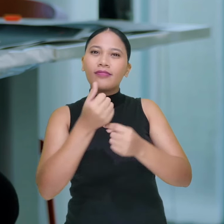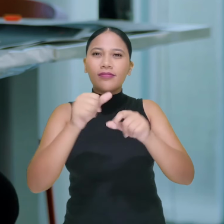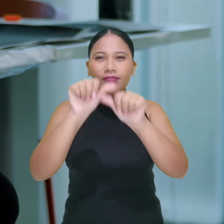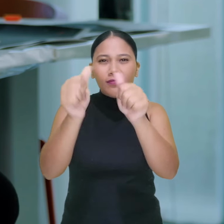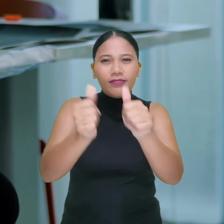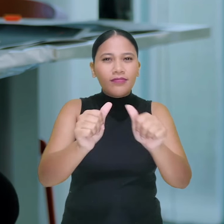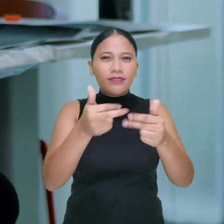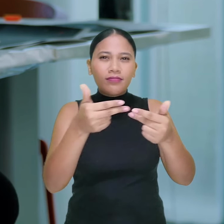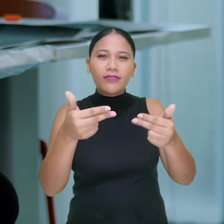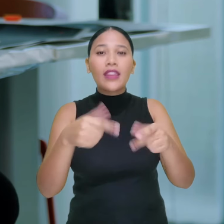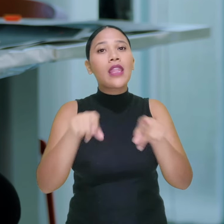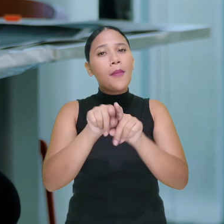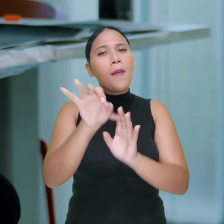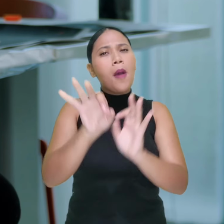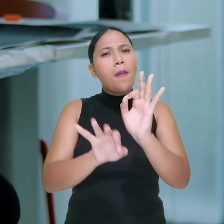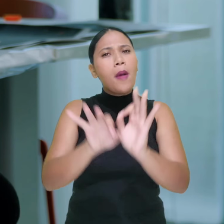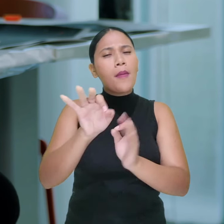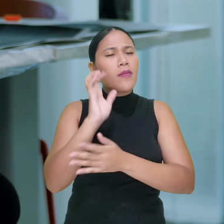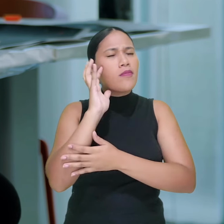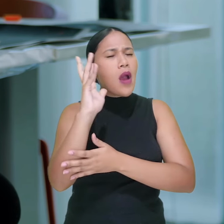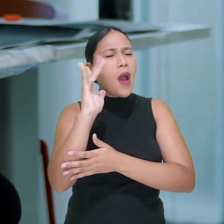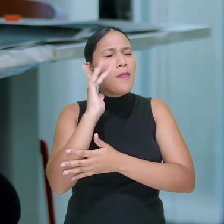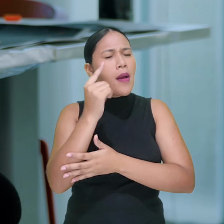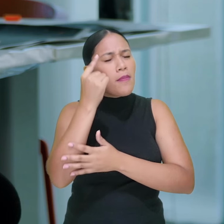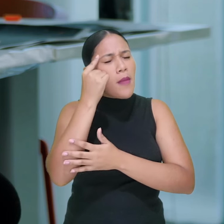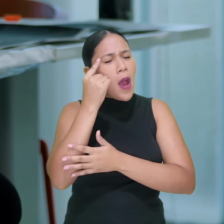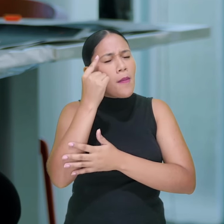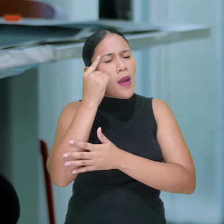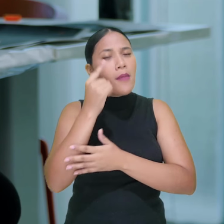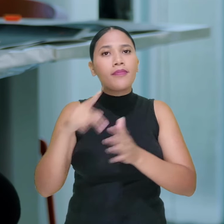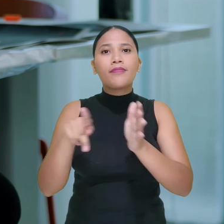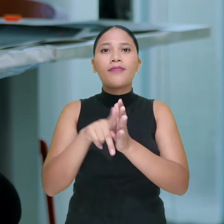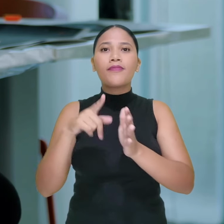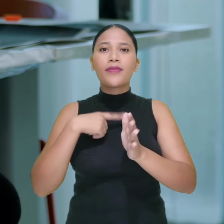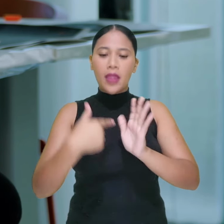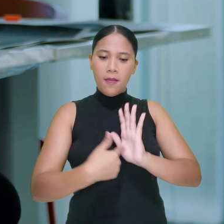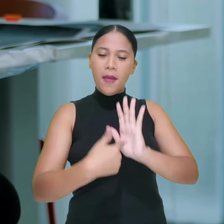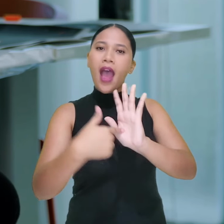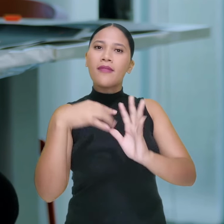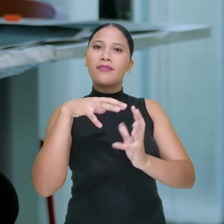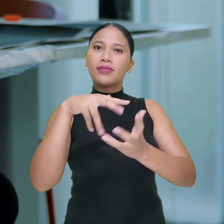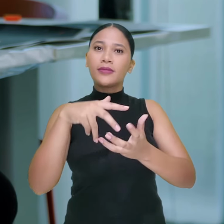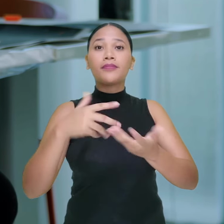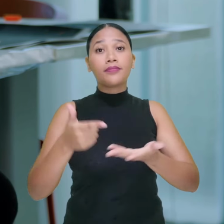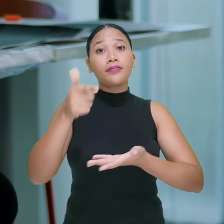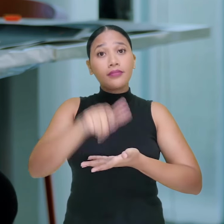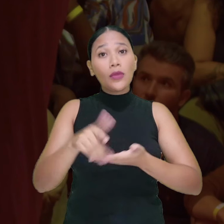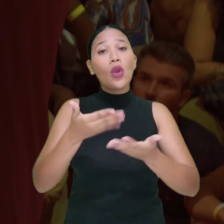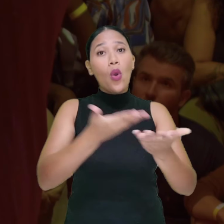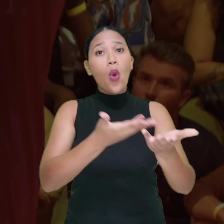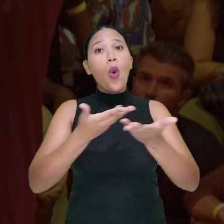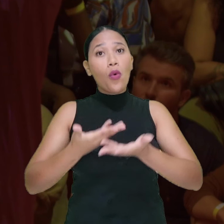ela foi também elaborada, imaginada, para receber a encenação de